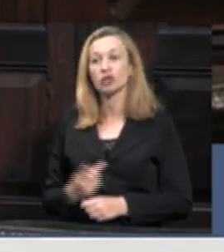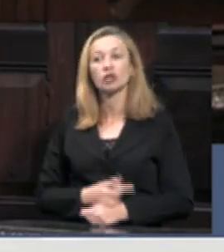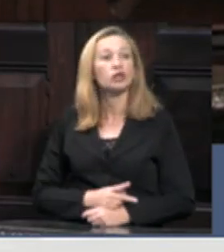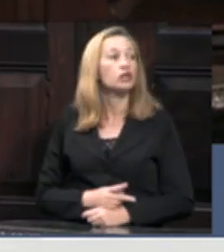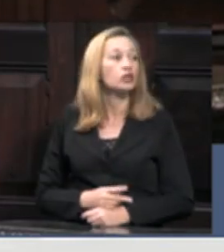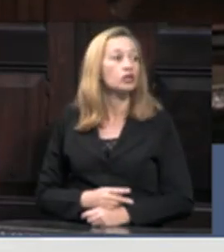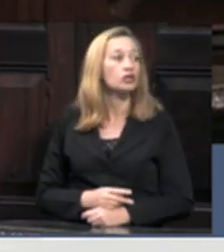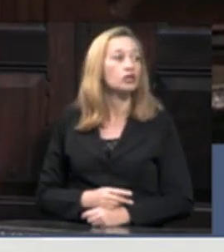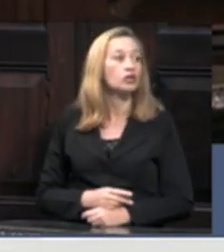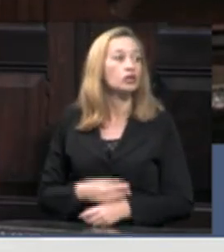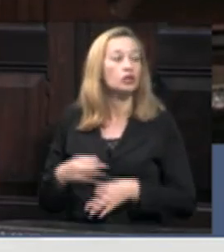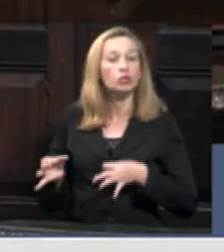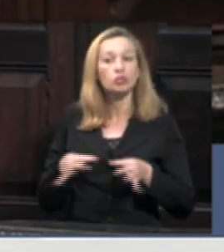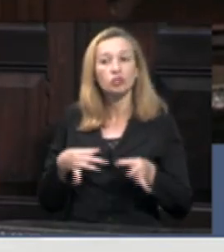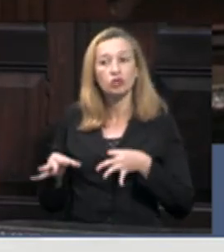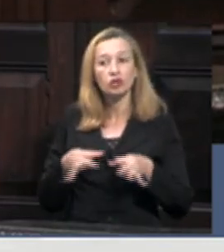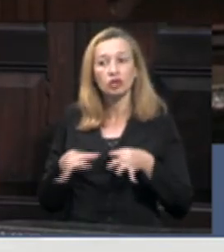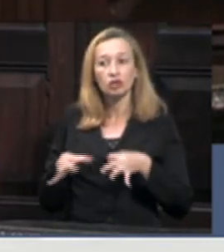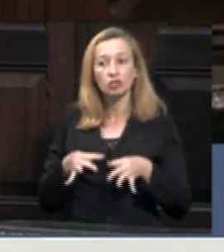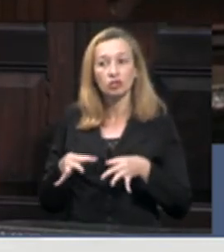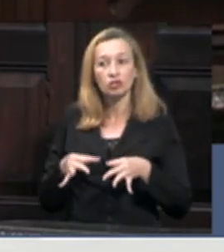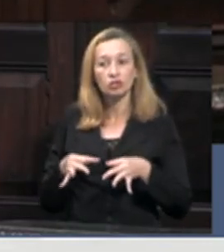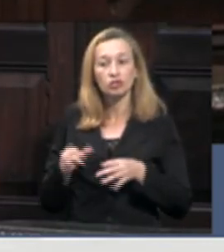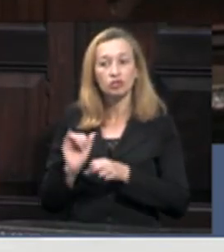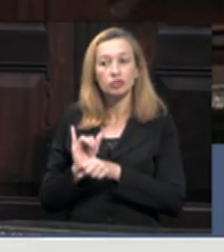programas planejados